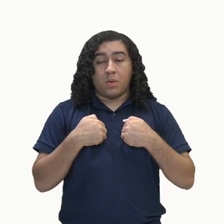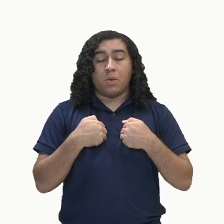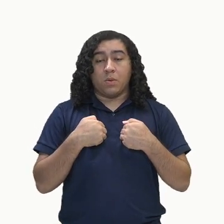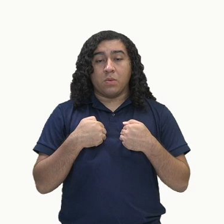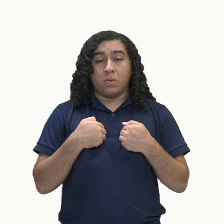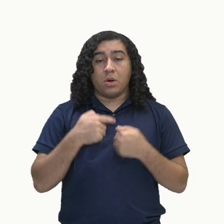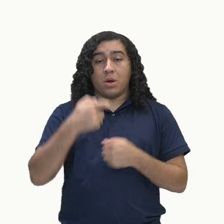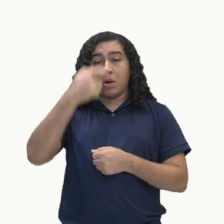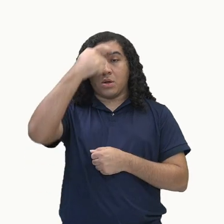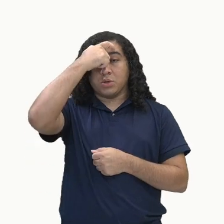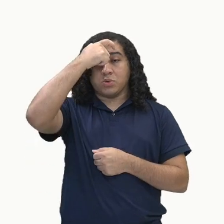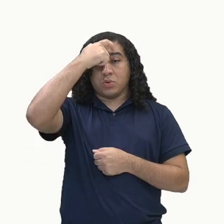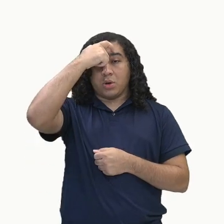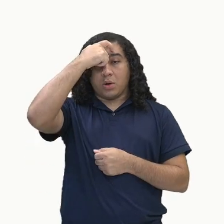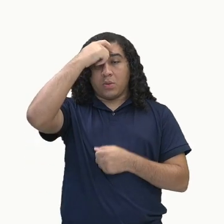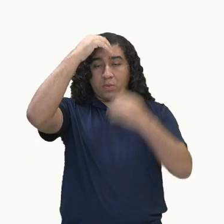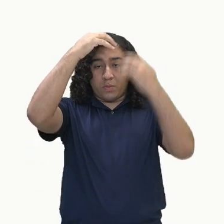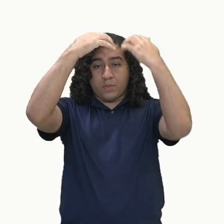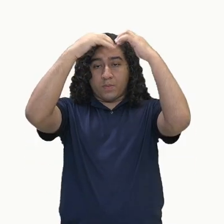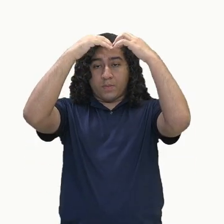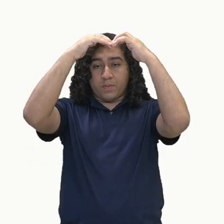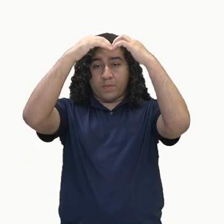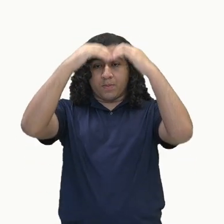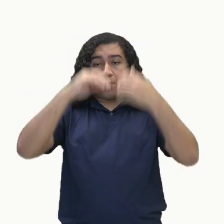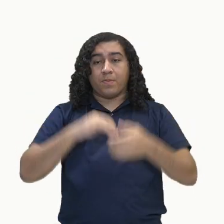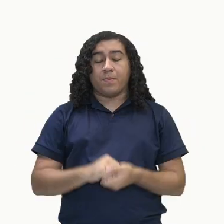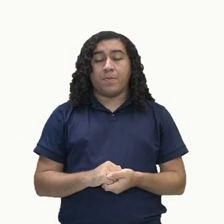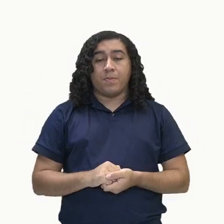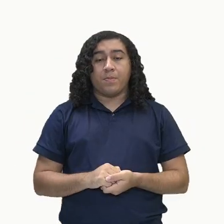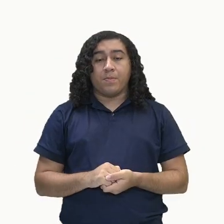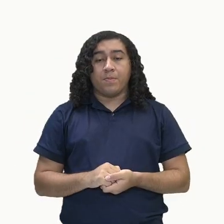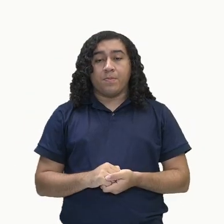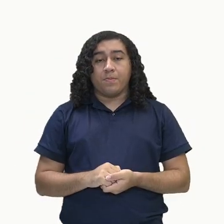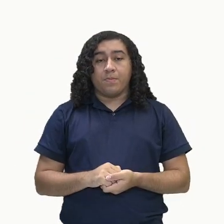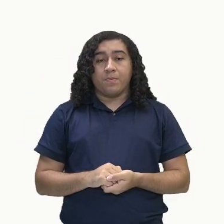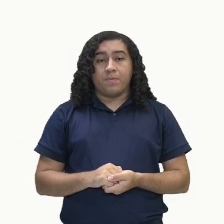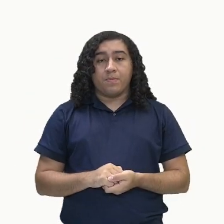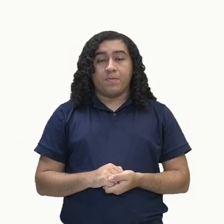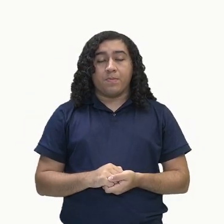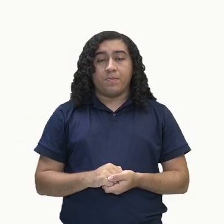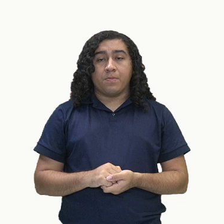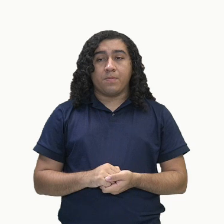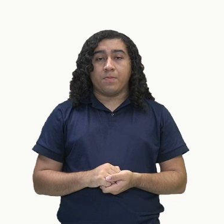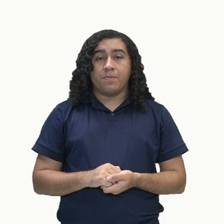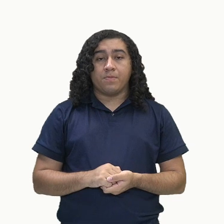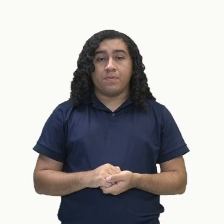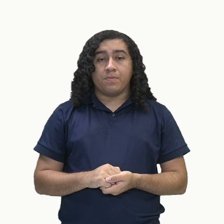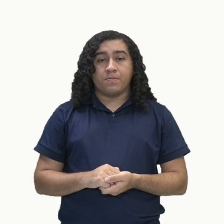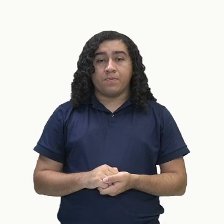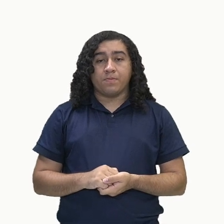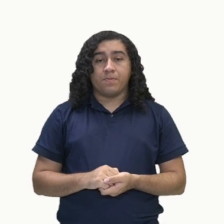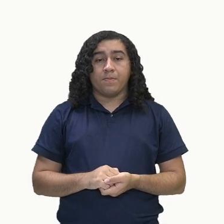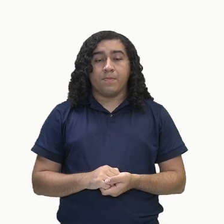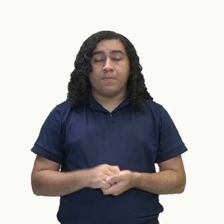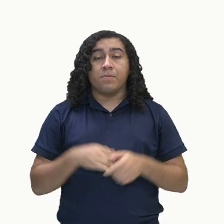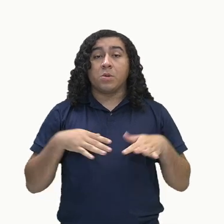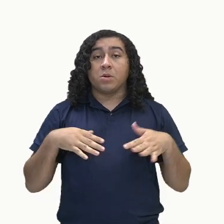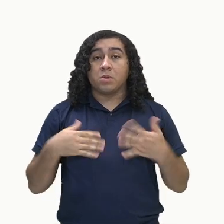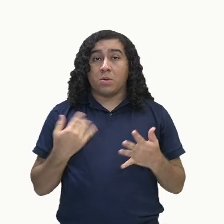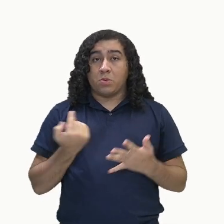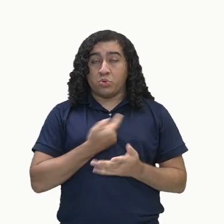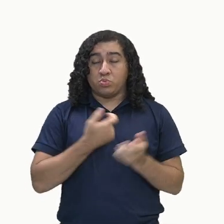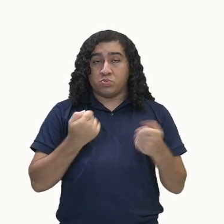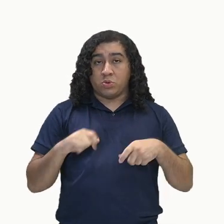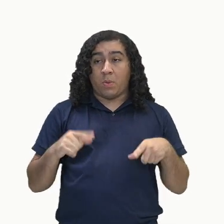o racional. Ele é um animal que se define pela questão simbólica. Então, nós poderíamos